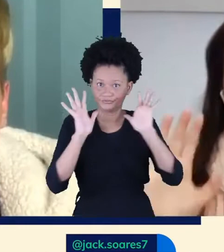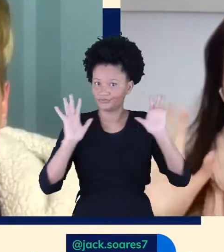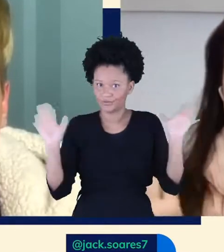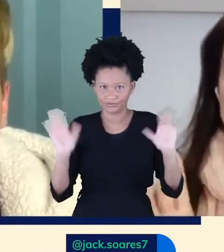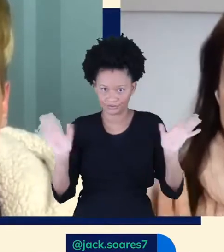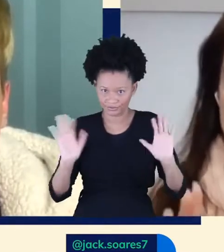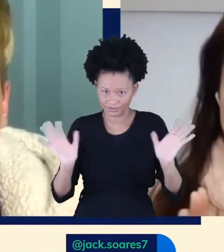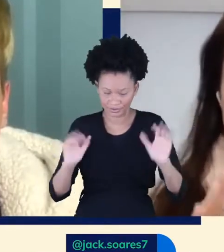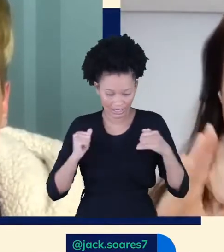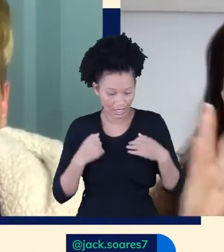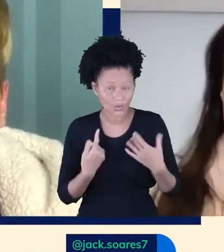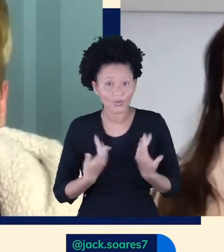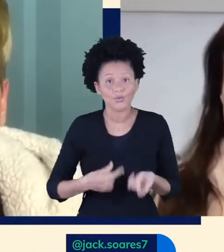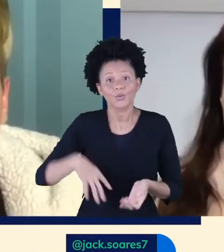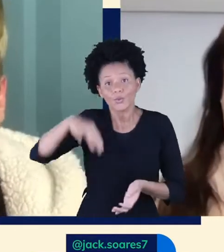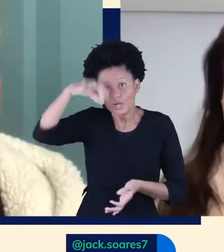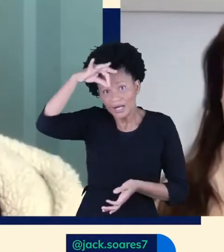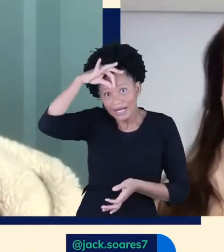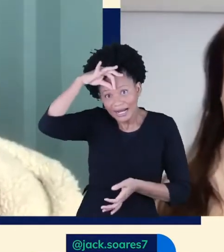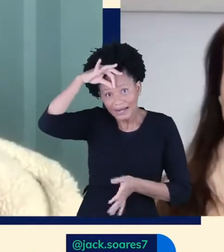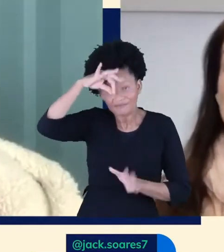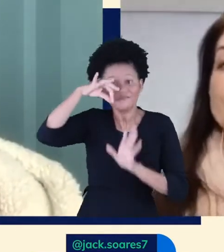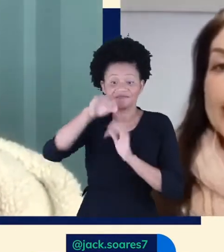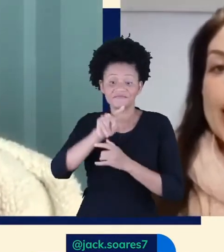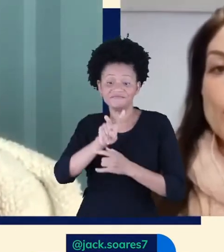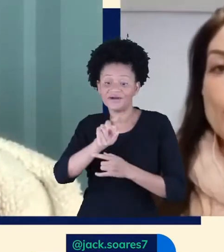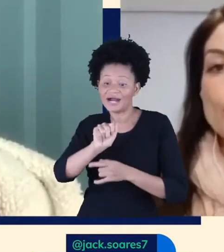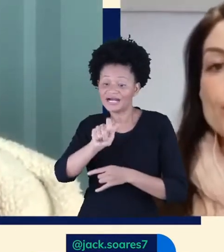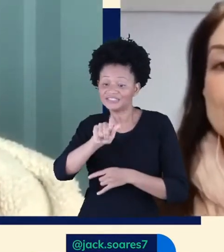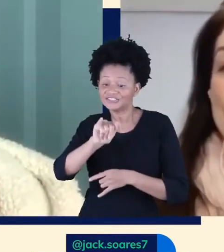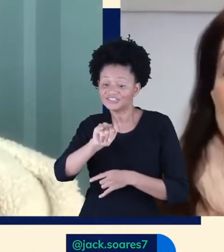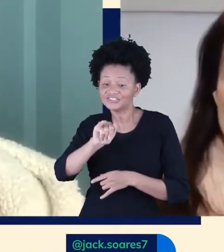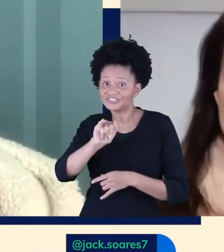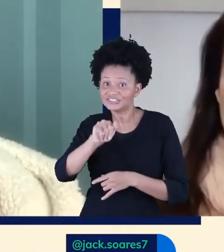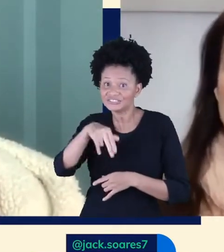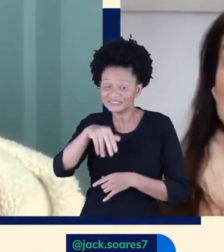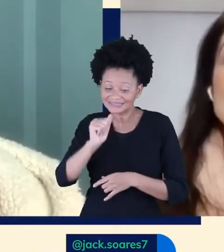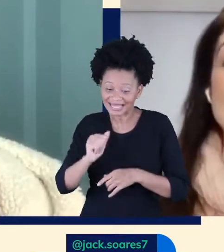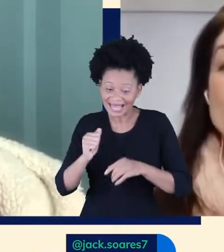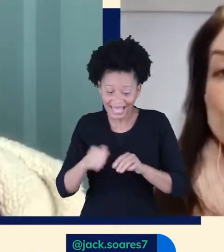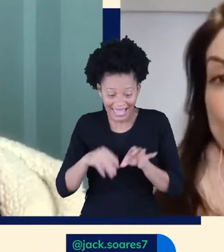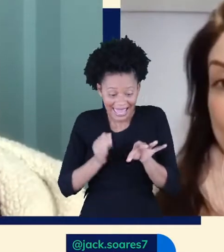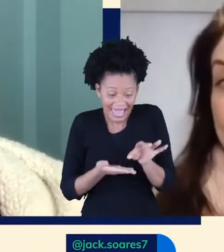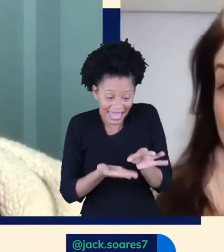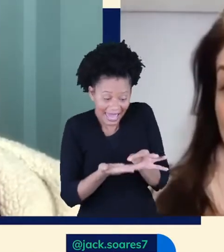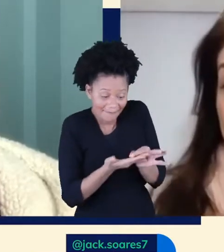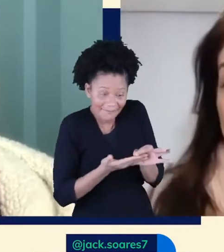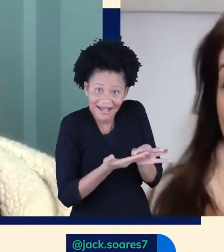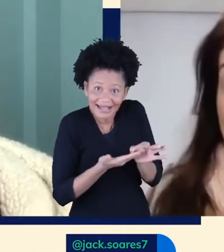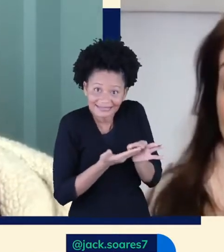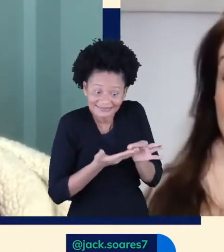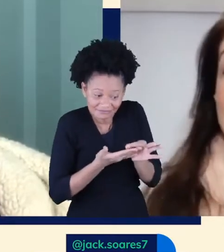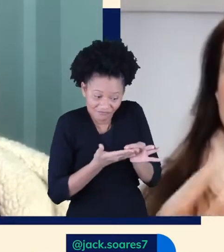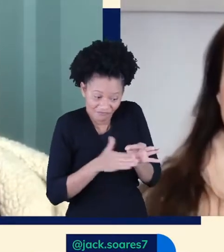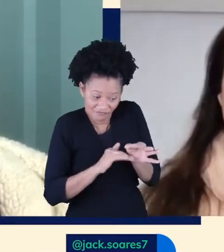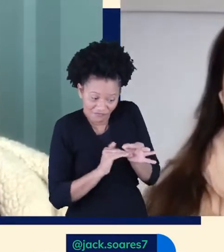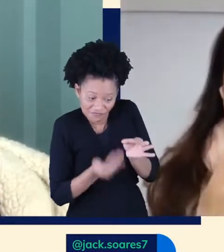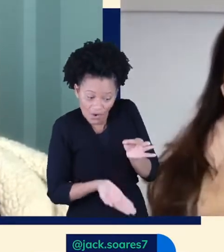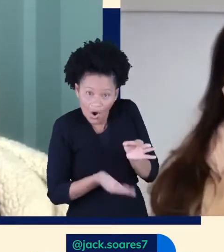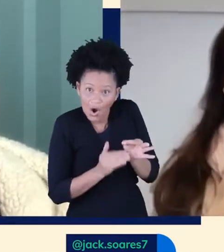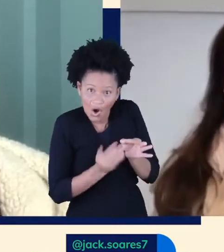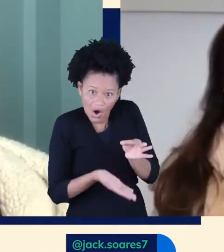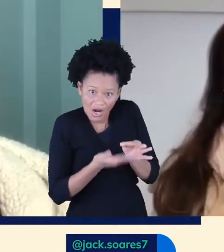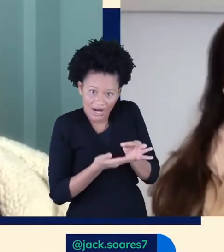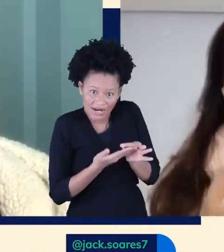não sabe diferenciar. Veja, a vagina é o canal interno, é por onde sai o bebê, é por onde sai a menstruação, tá? É uma